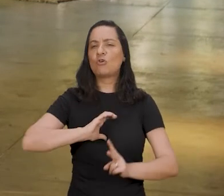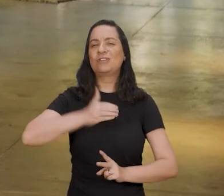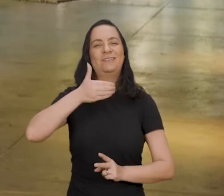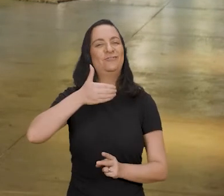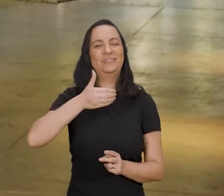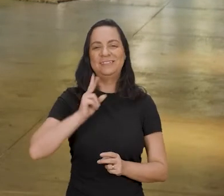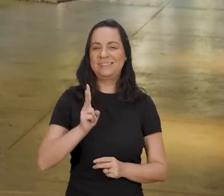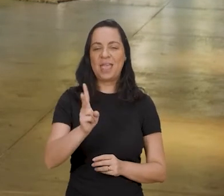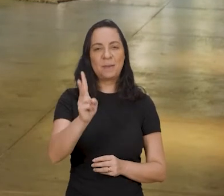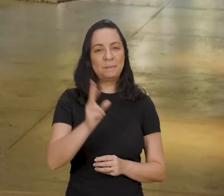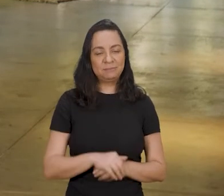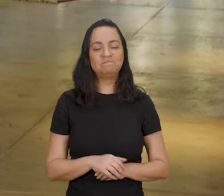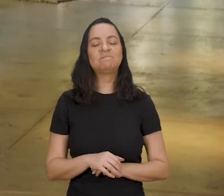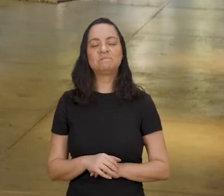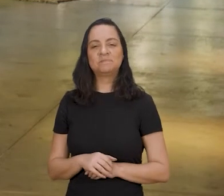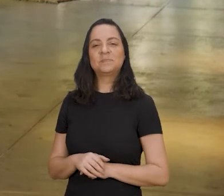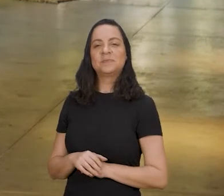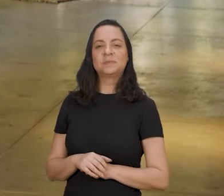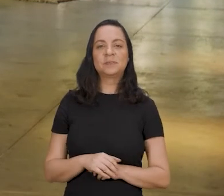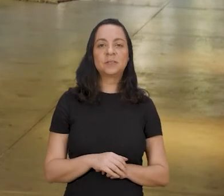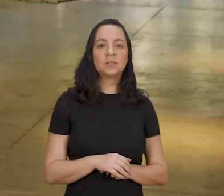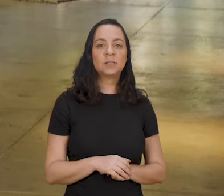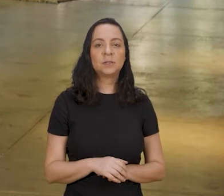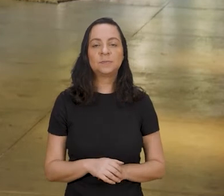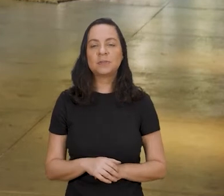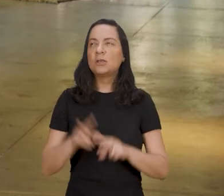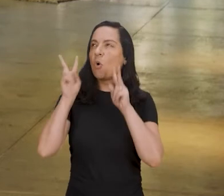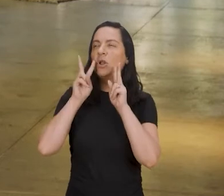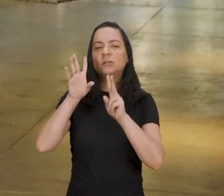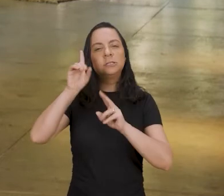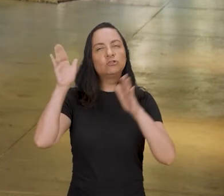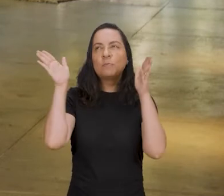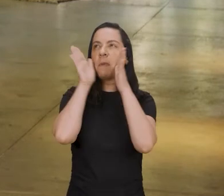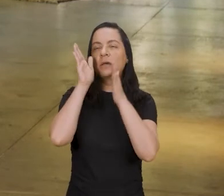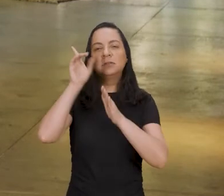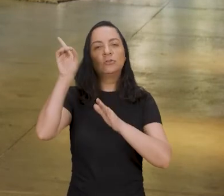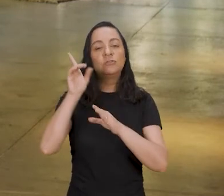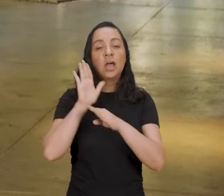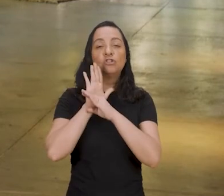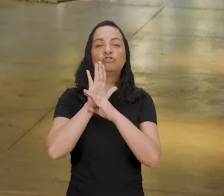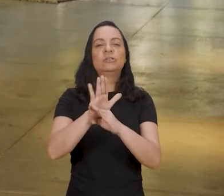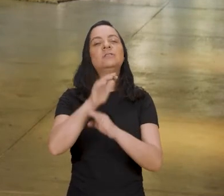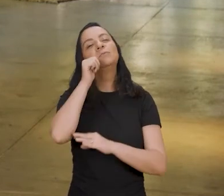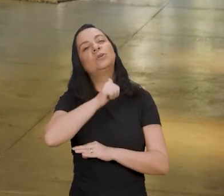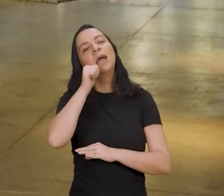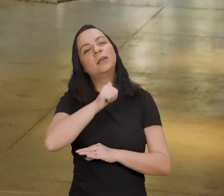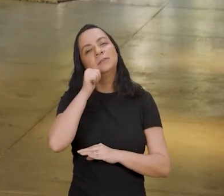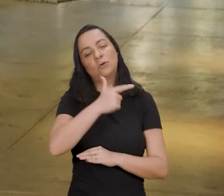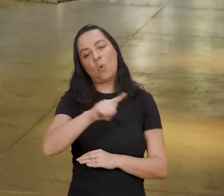ousada, sendo destemida, com os seus olhos no Senhor e fazendo com que mulheres, com que